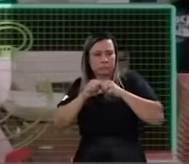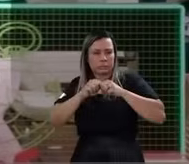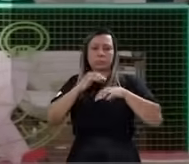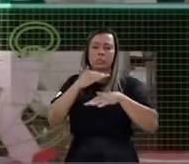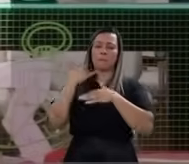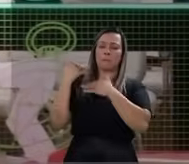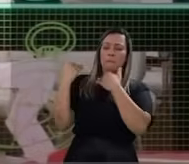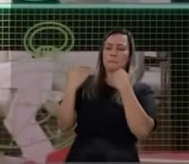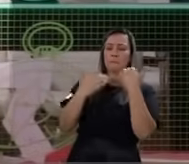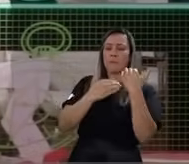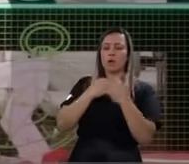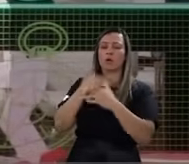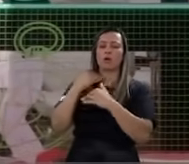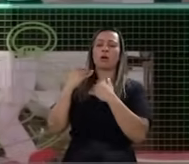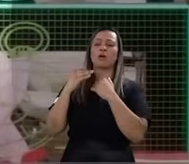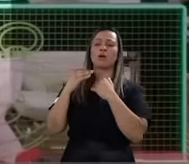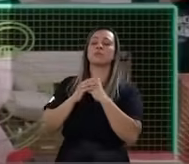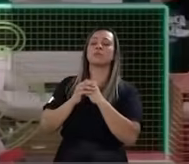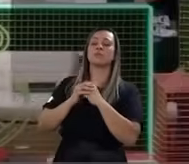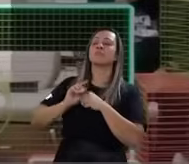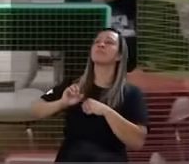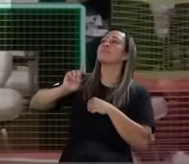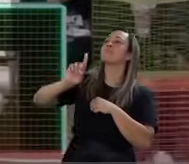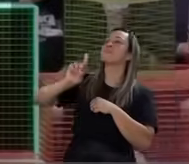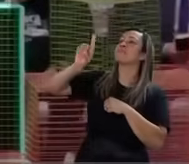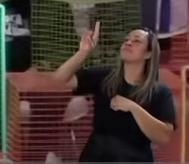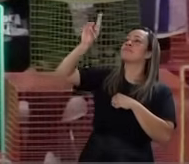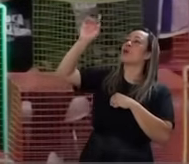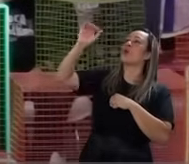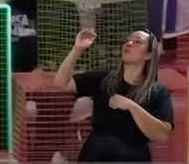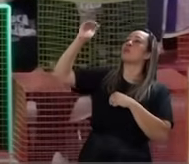nas alturas de glória e